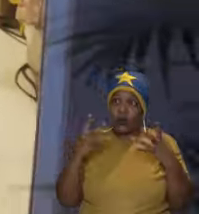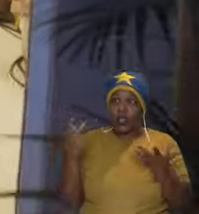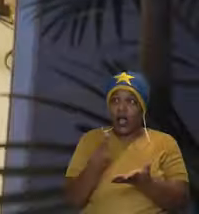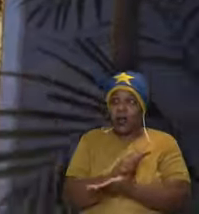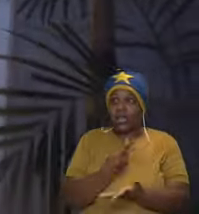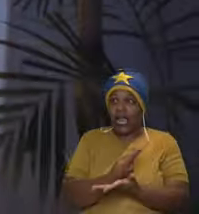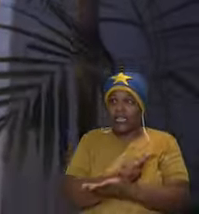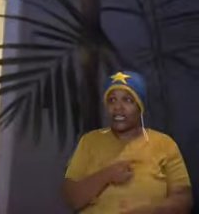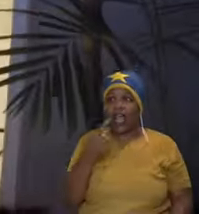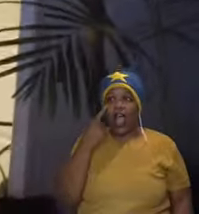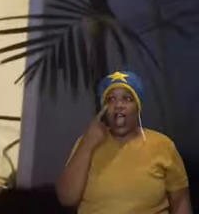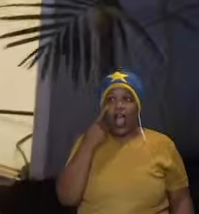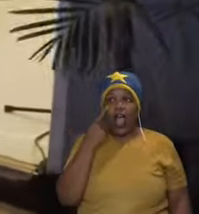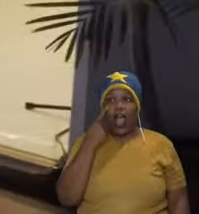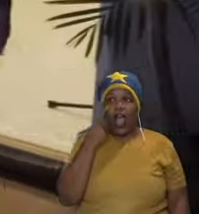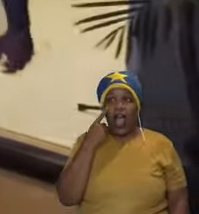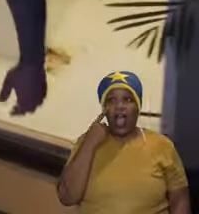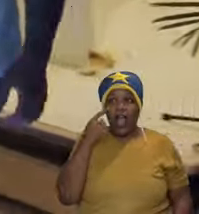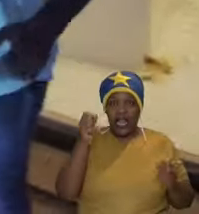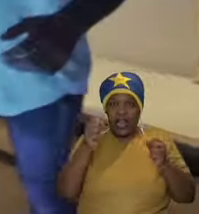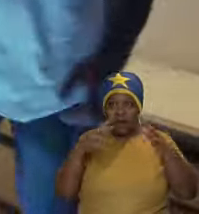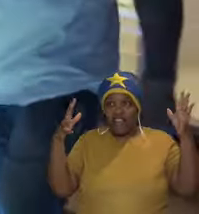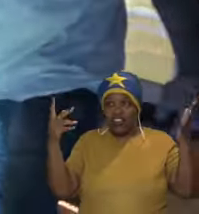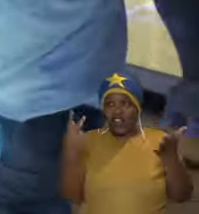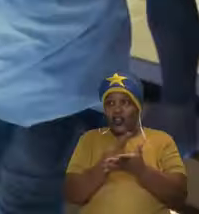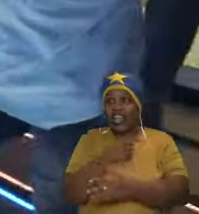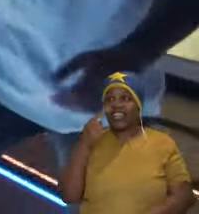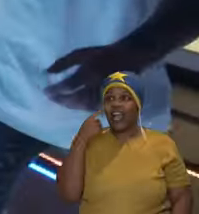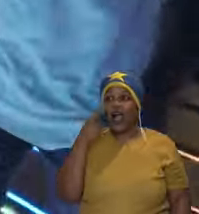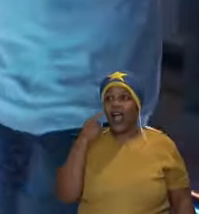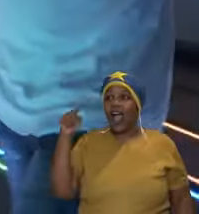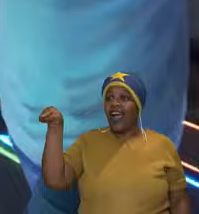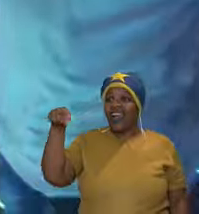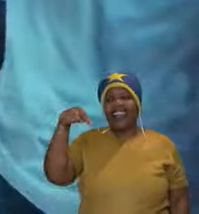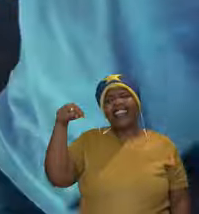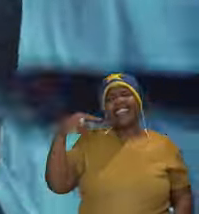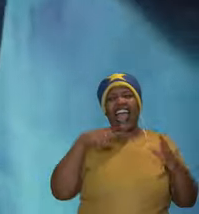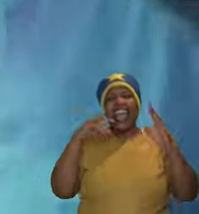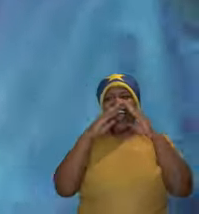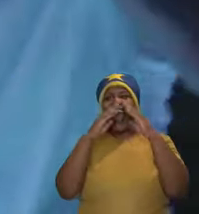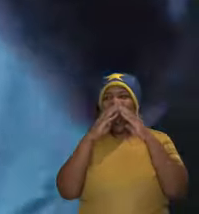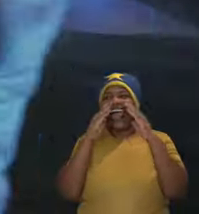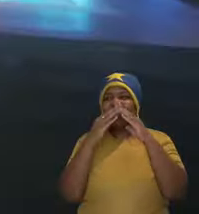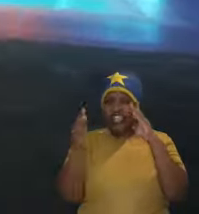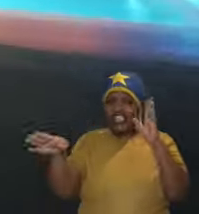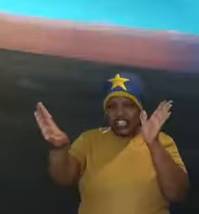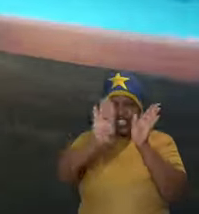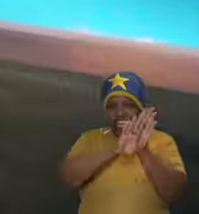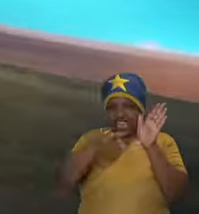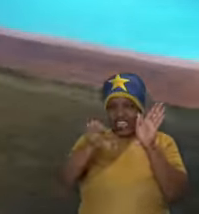mano? E aí? Chuta, aqui é onde a mágica acontece, ó, vem cá. Aqui nós estamos em casa, né, mano? É aqui, chega aí, estamos em casa, chega